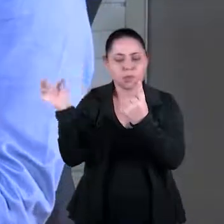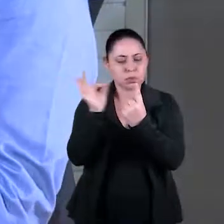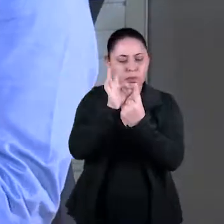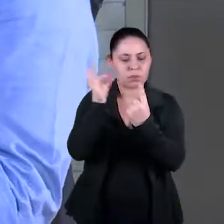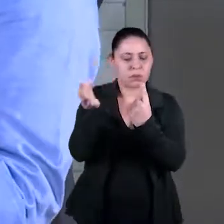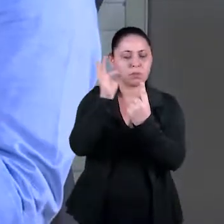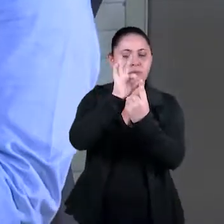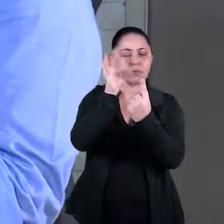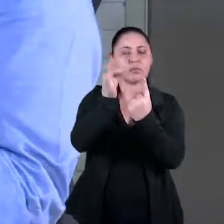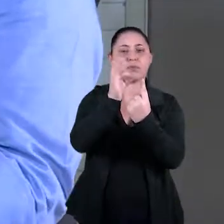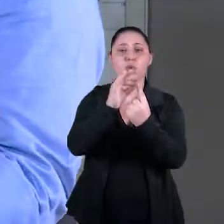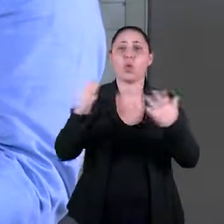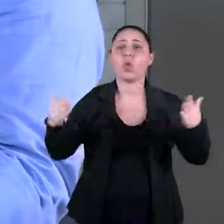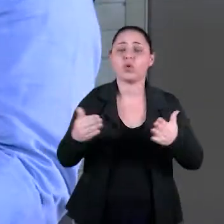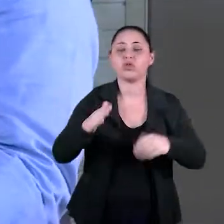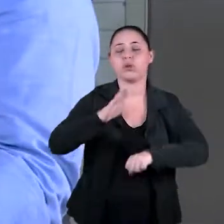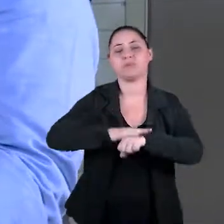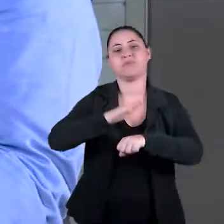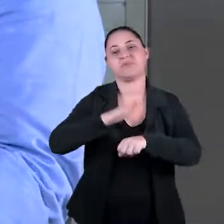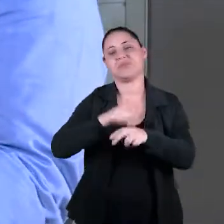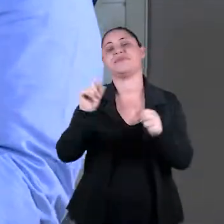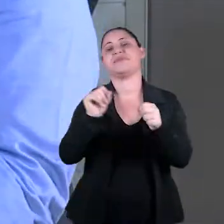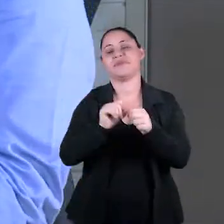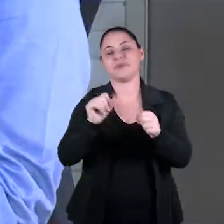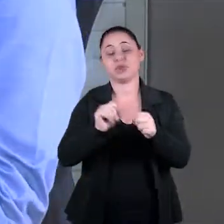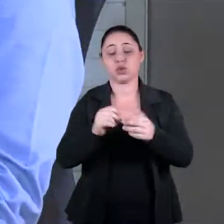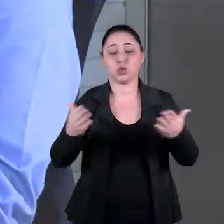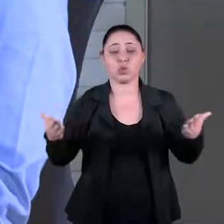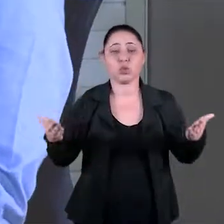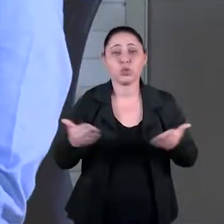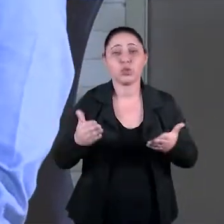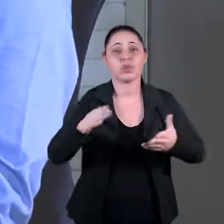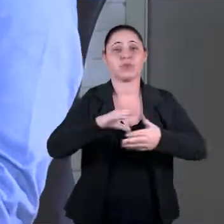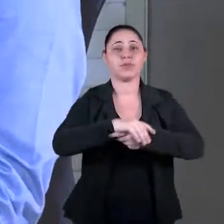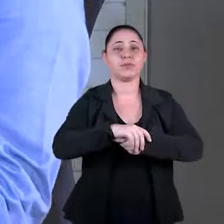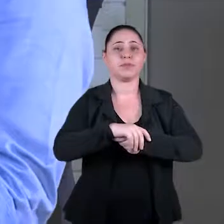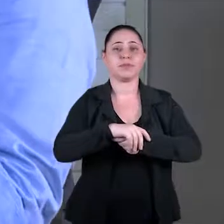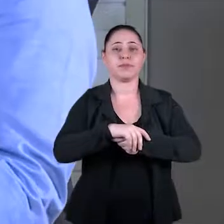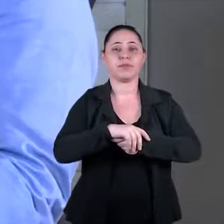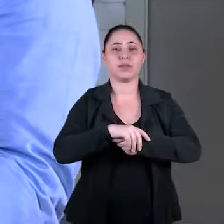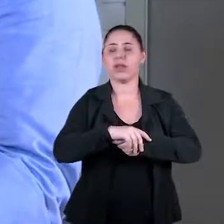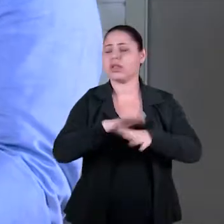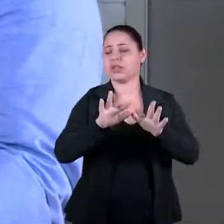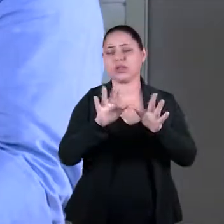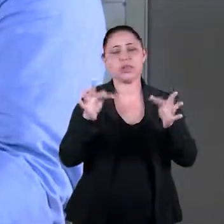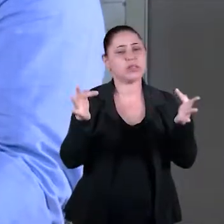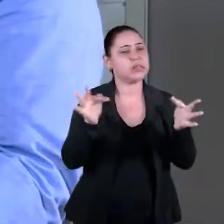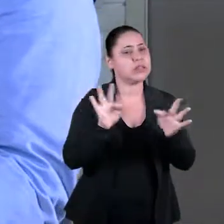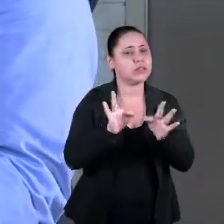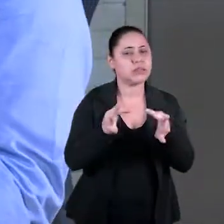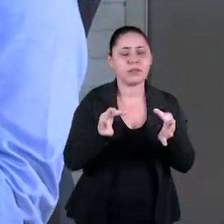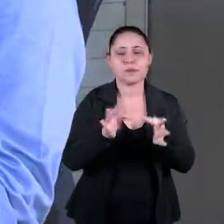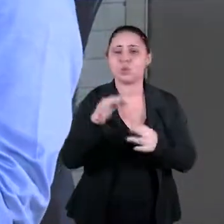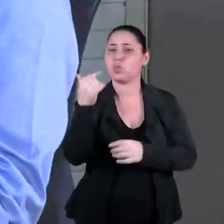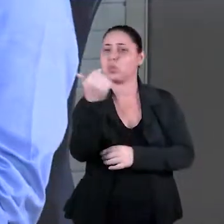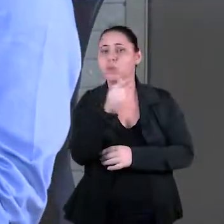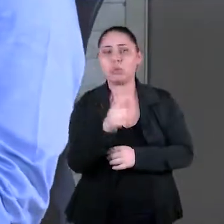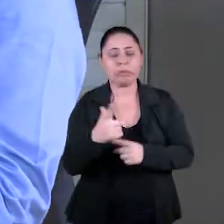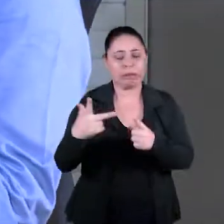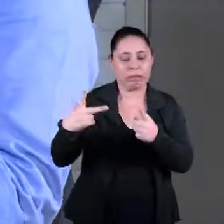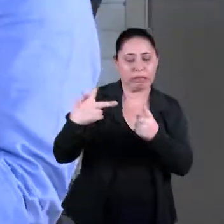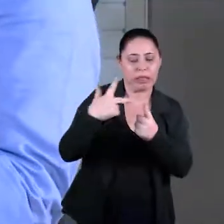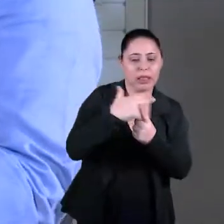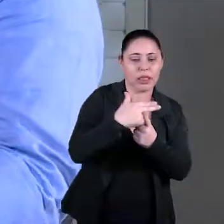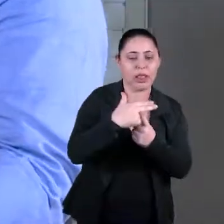hoje é o procedimento com certeza mais realizado no transplante e é um procedimento muito simples, não tem essa questão da cicatriz